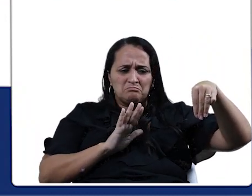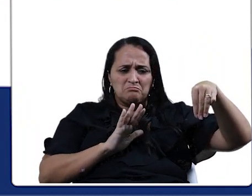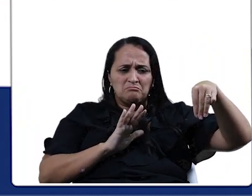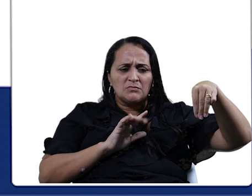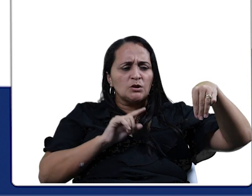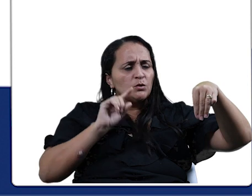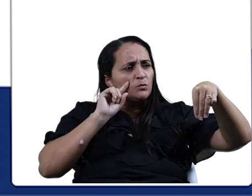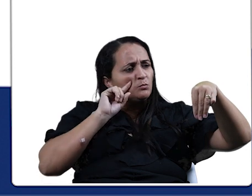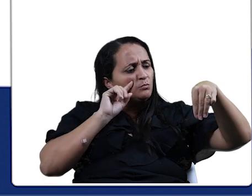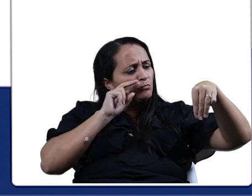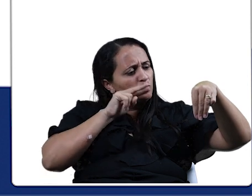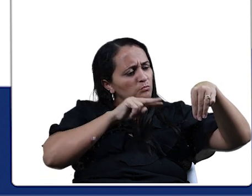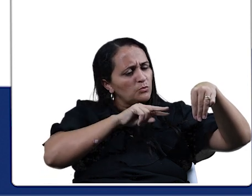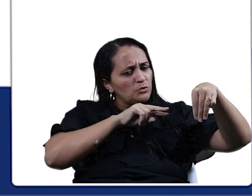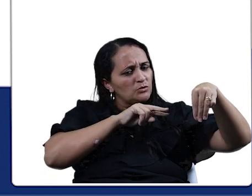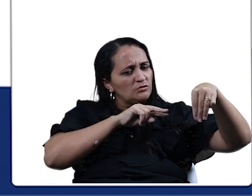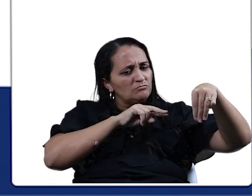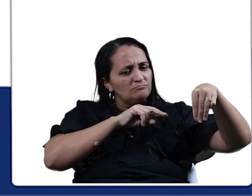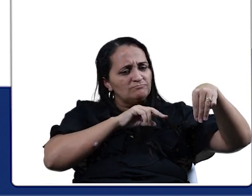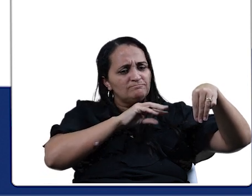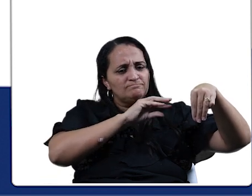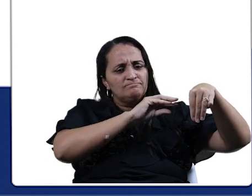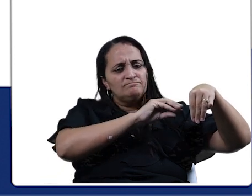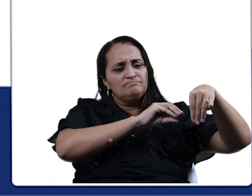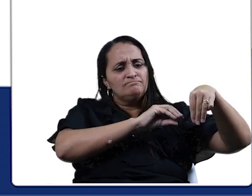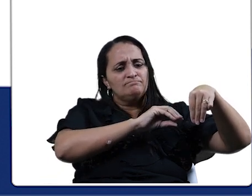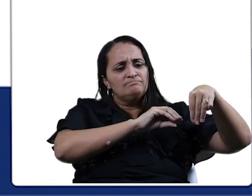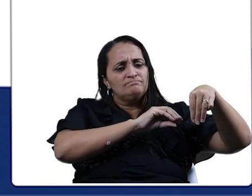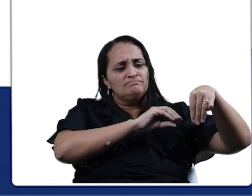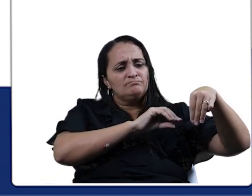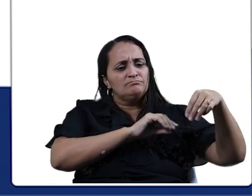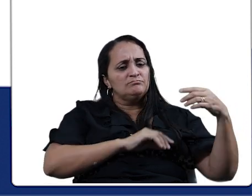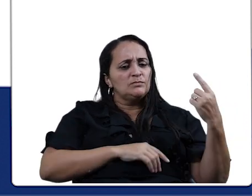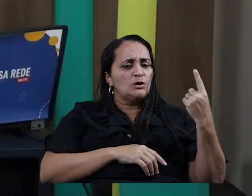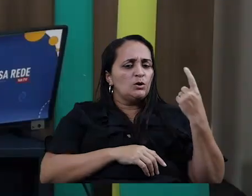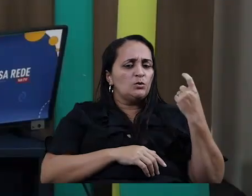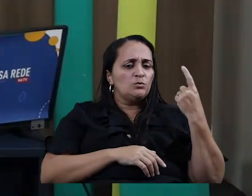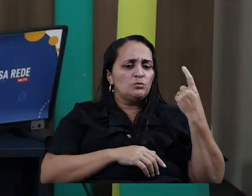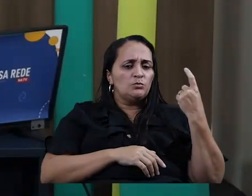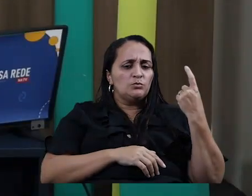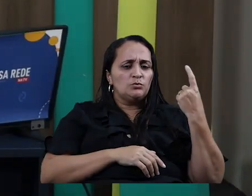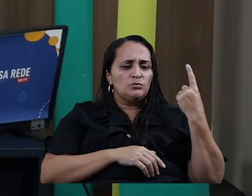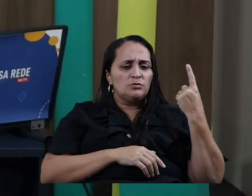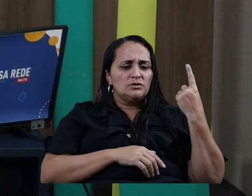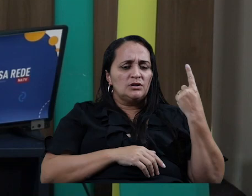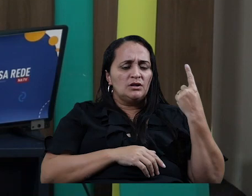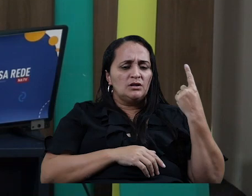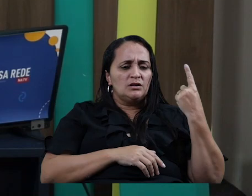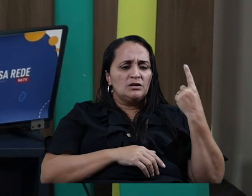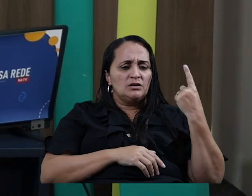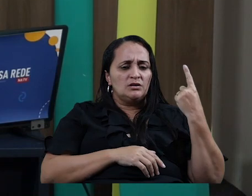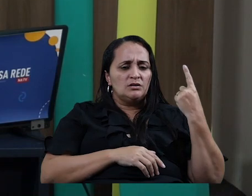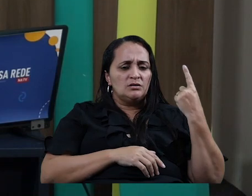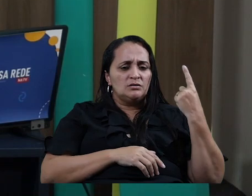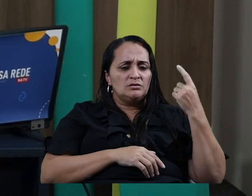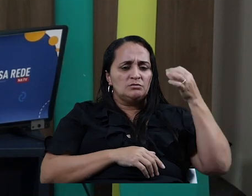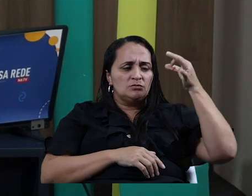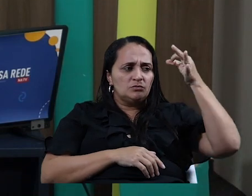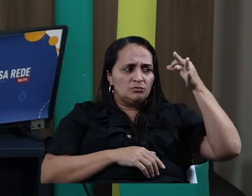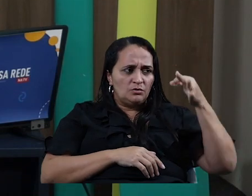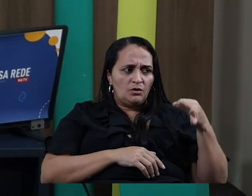é o que eu coloquei aqui. Ele tinha que estar, é o único que está